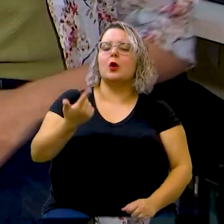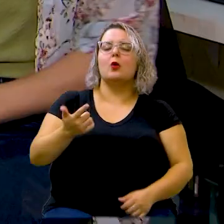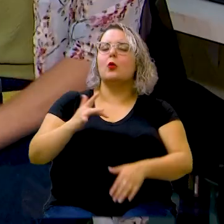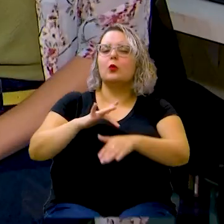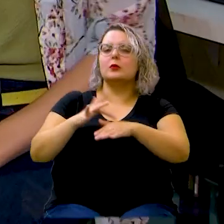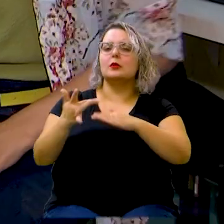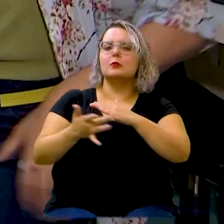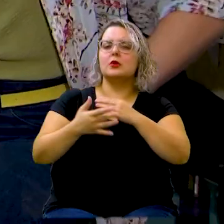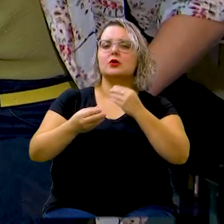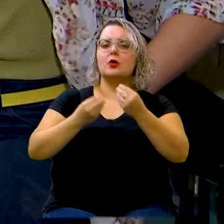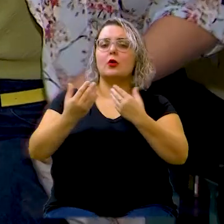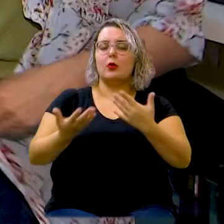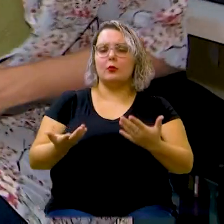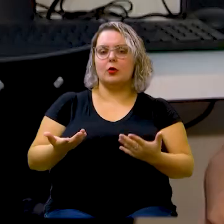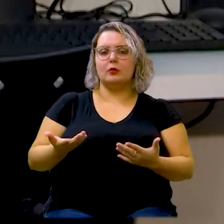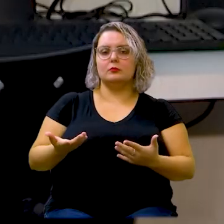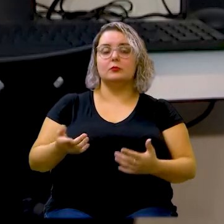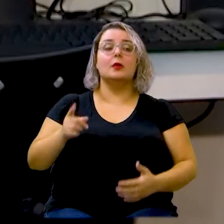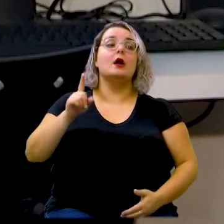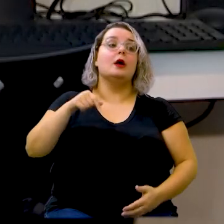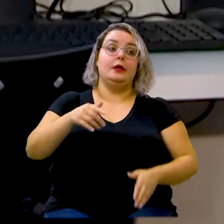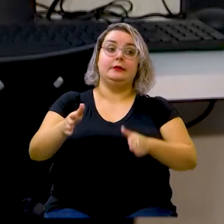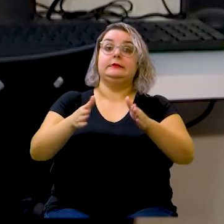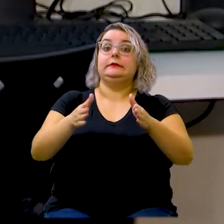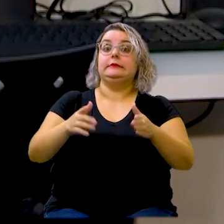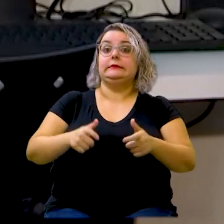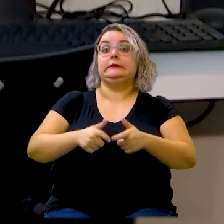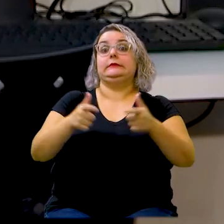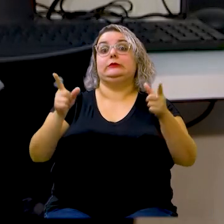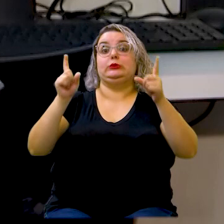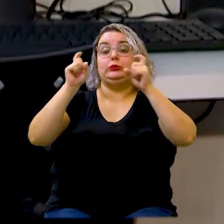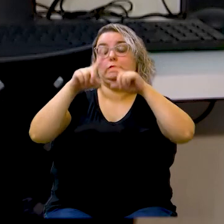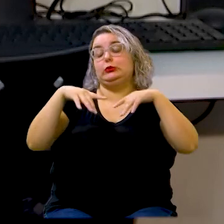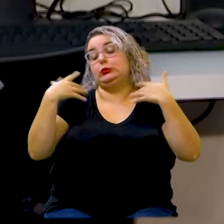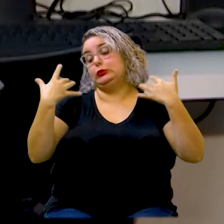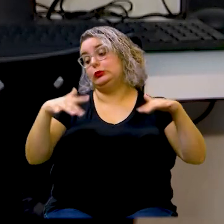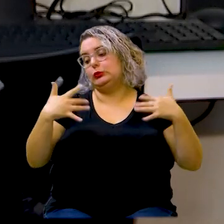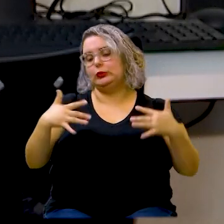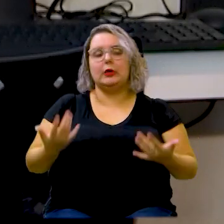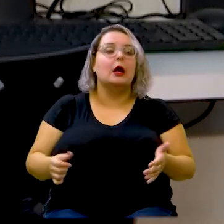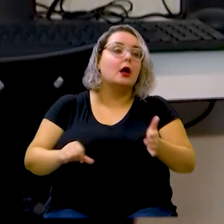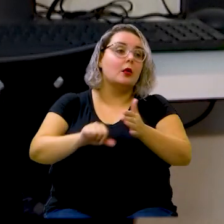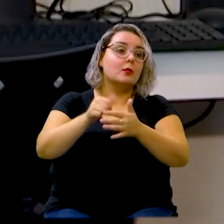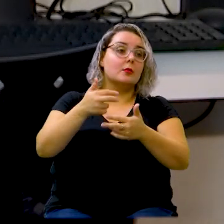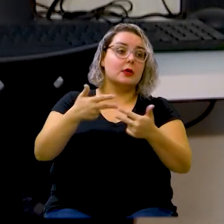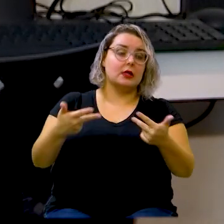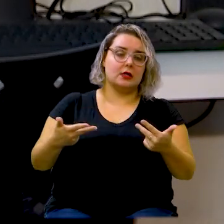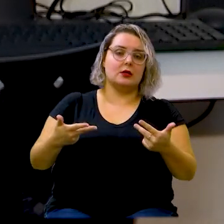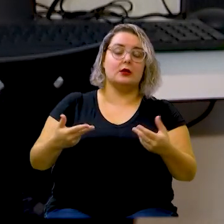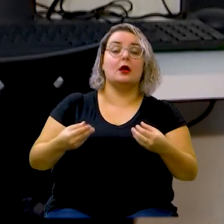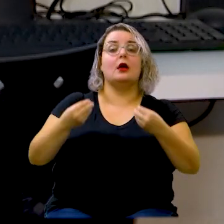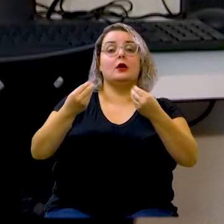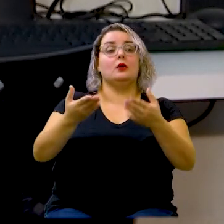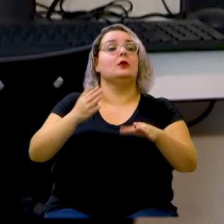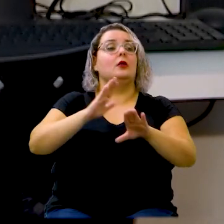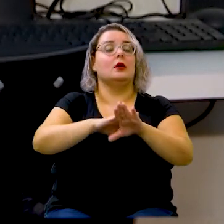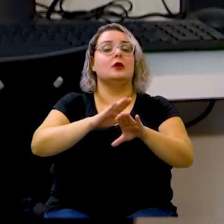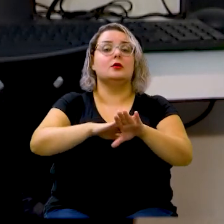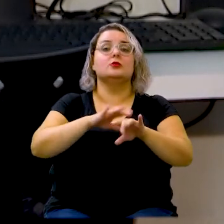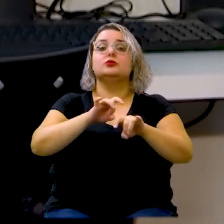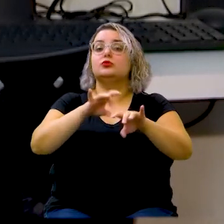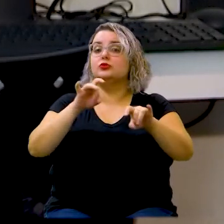que funcionou isso? Foi um período de grandes desafios, né? A primeira coisa foi oferecer